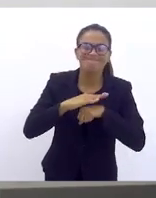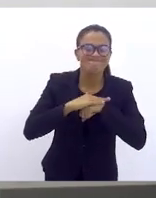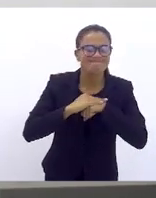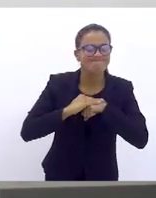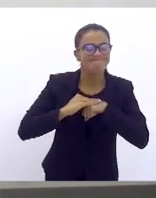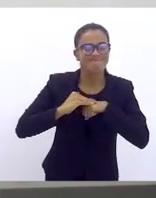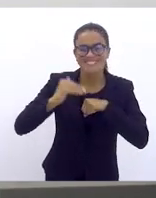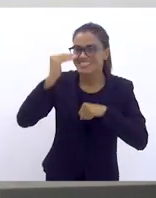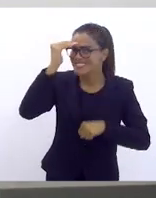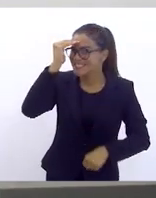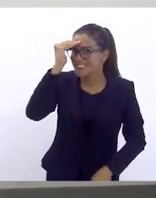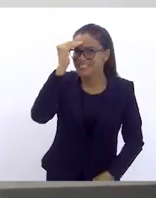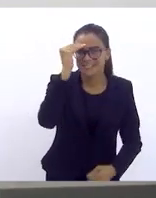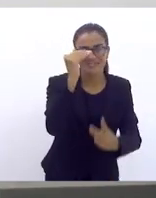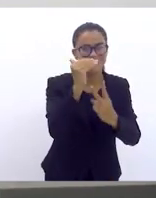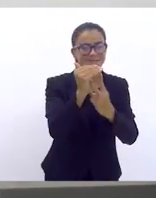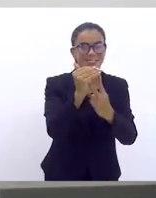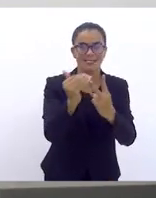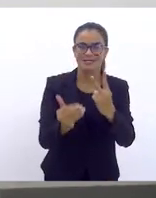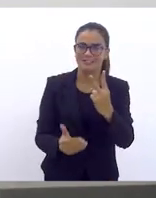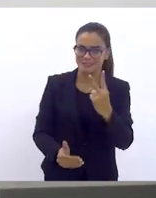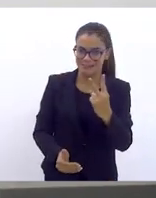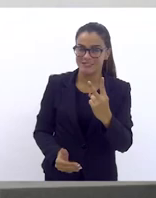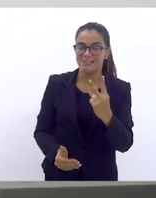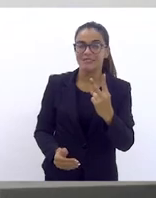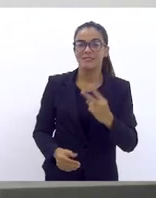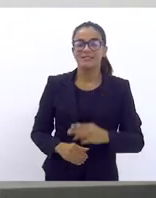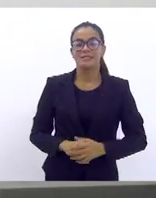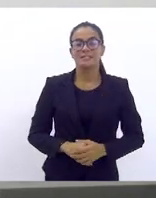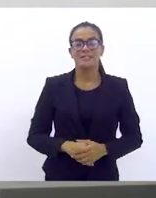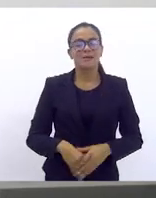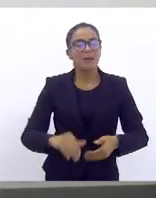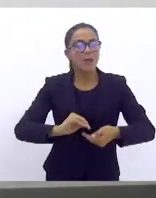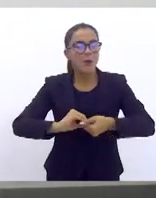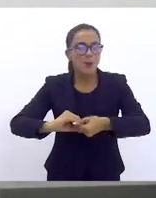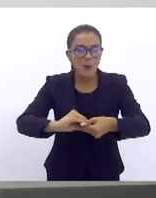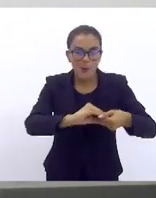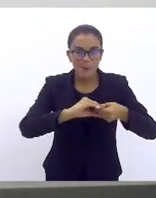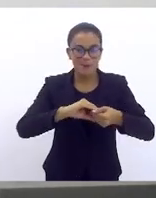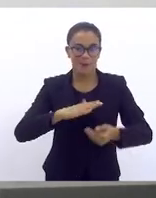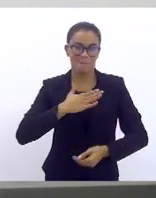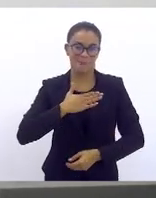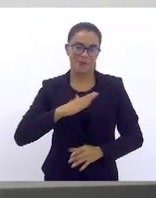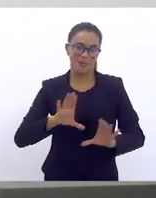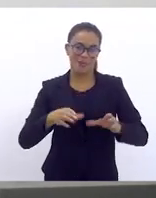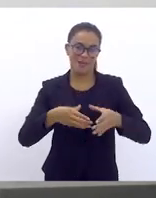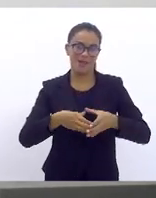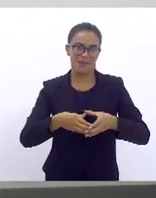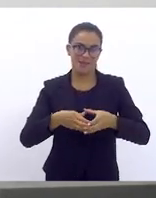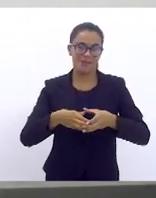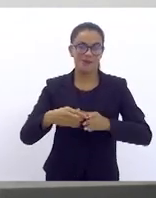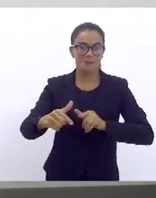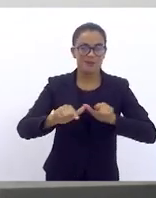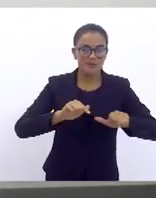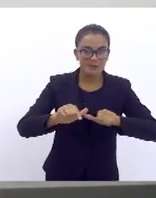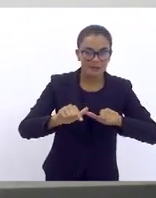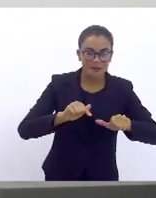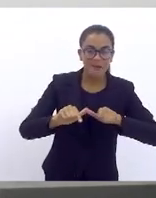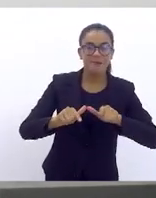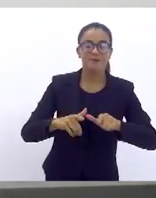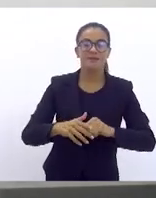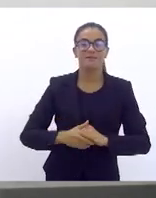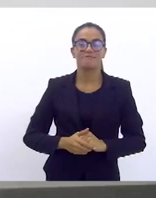o respeito e admiração cumprimentar toda minha equipe especialmente